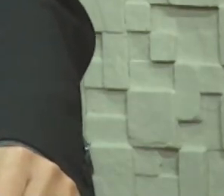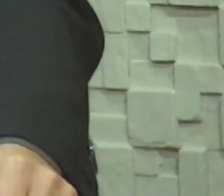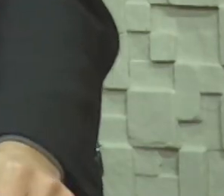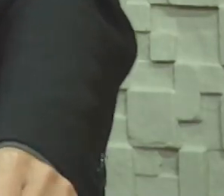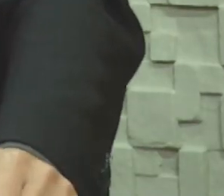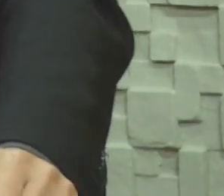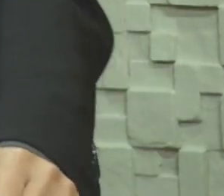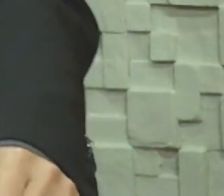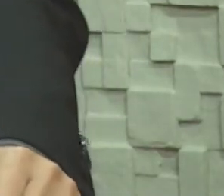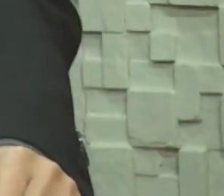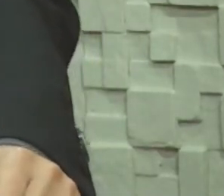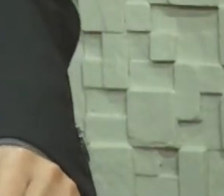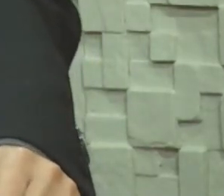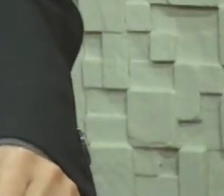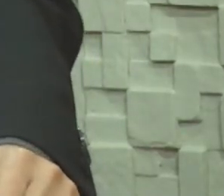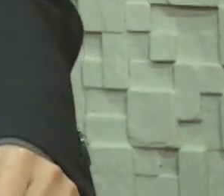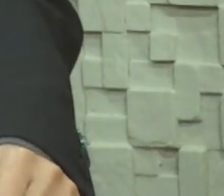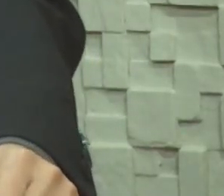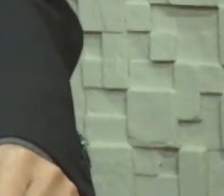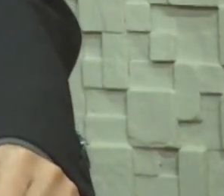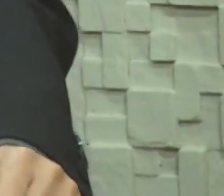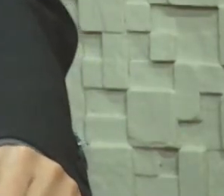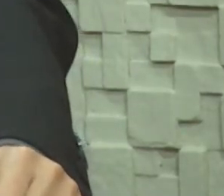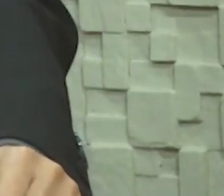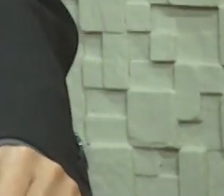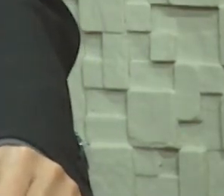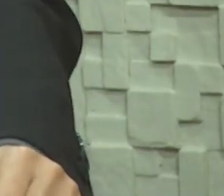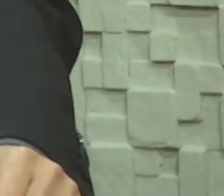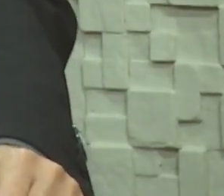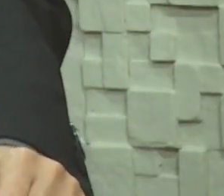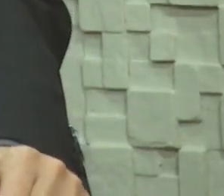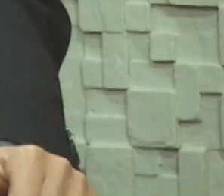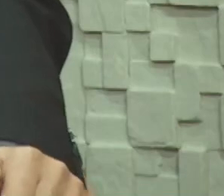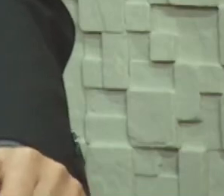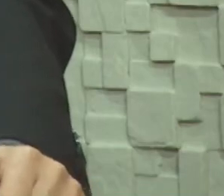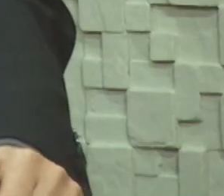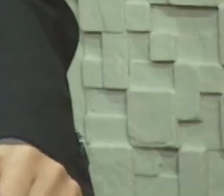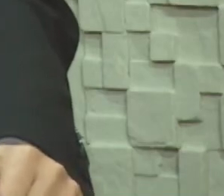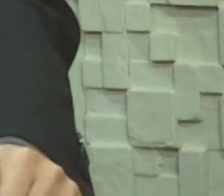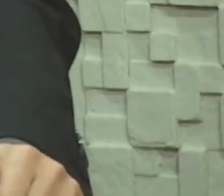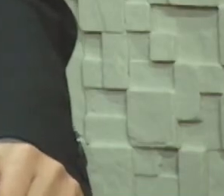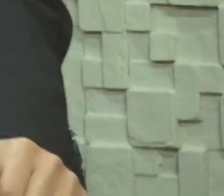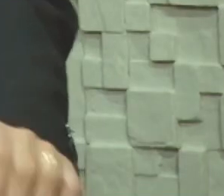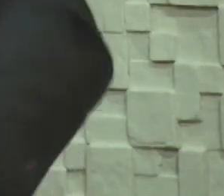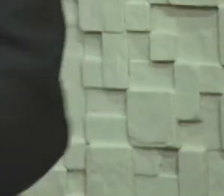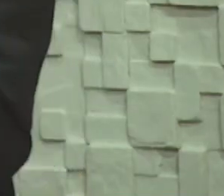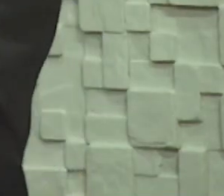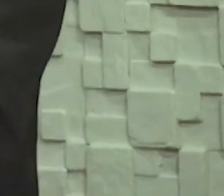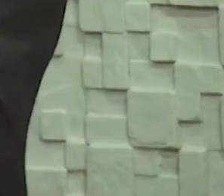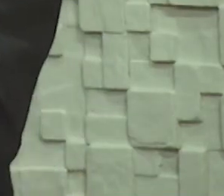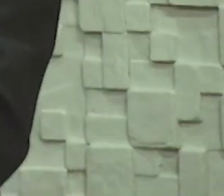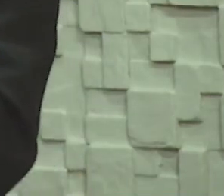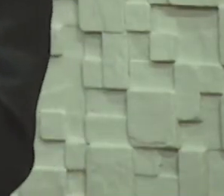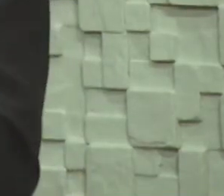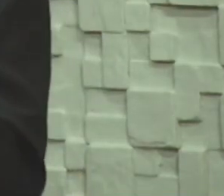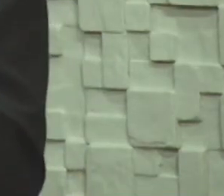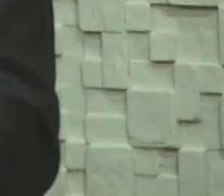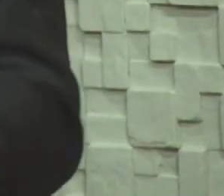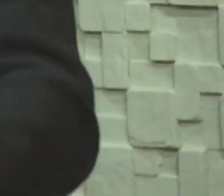segundo eles passam com uma velocidade alta inclusive caminhões então eles pedem que seja feito um estudo